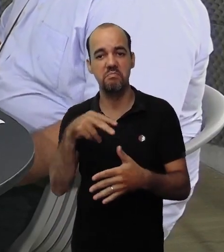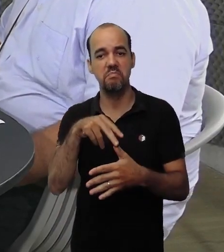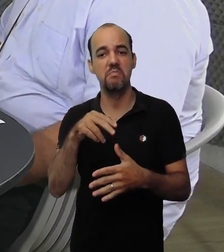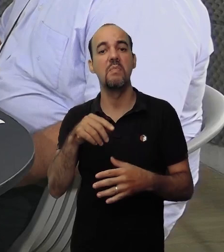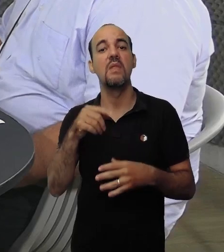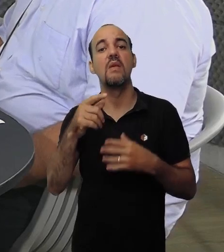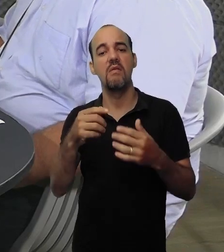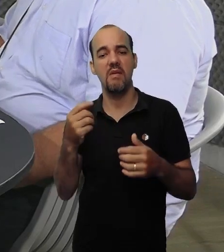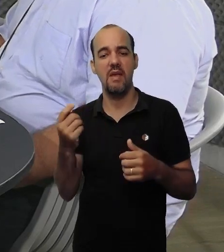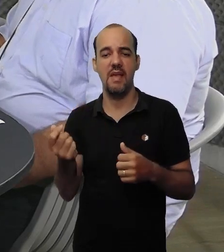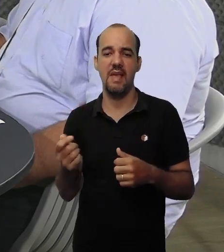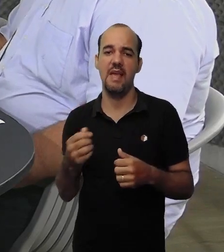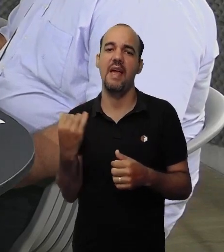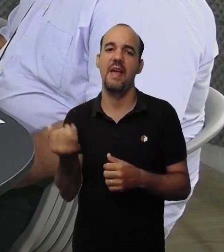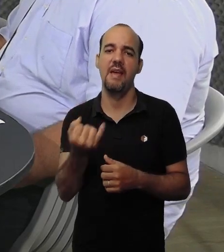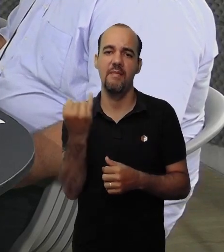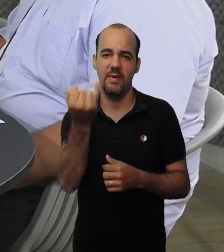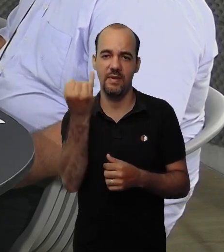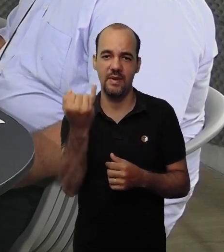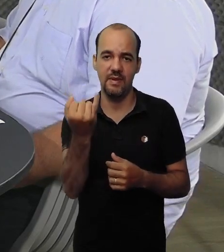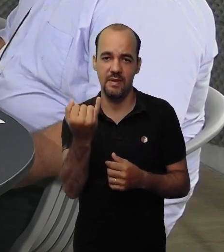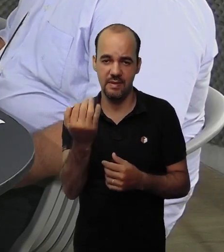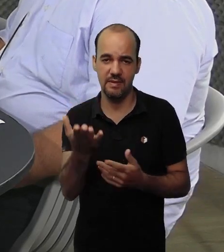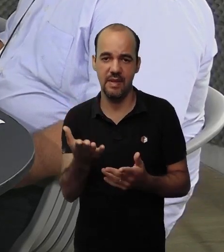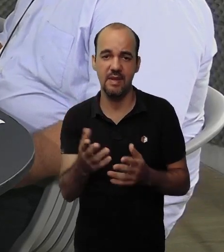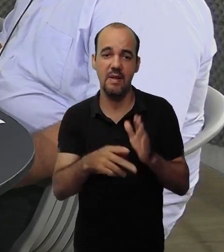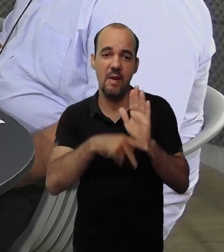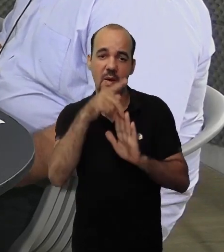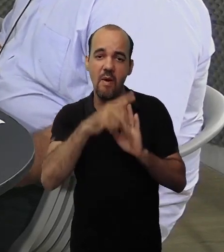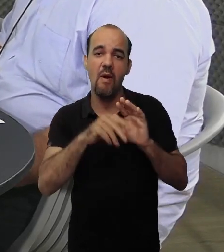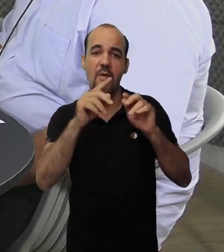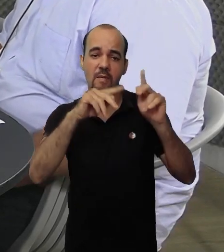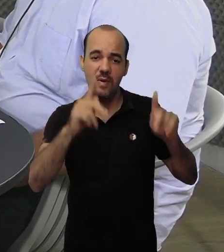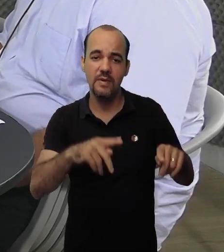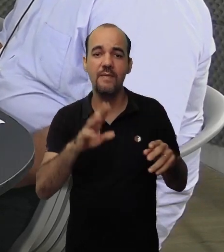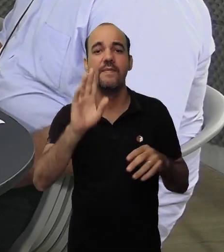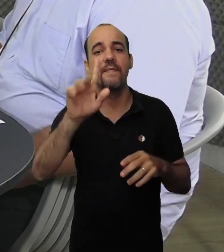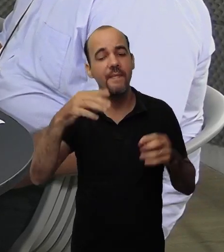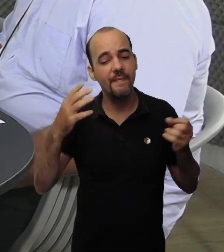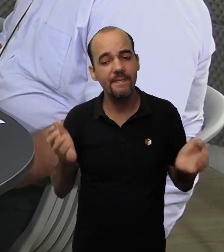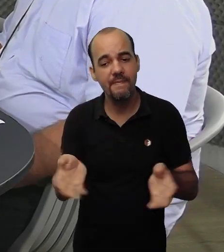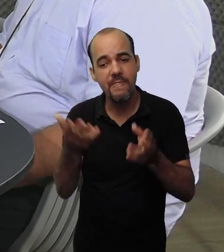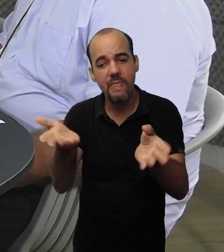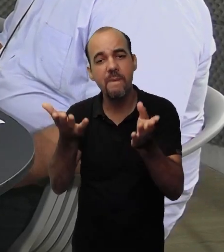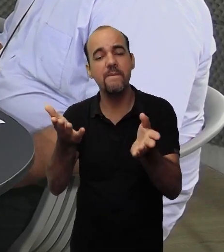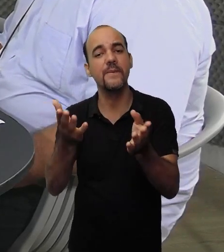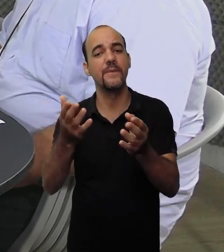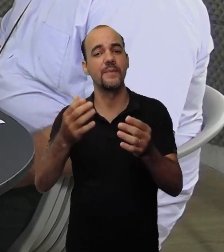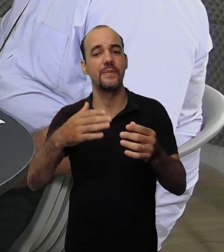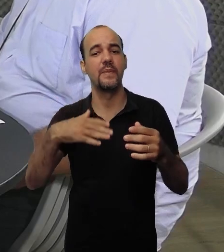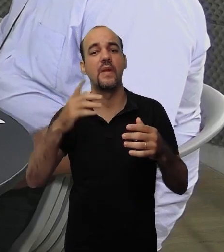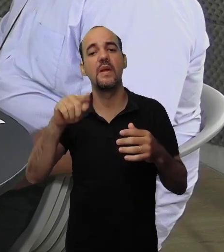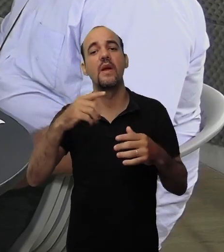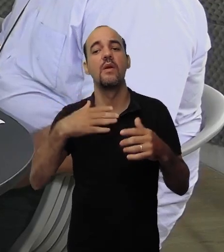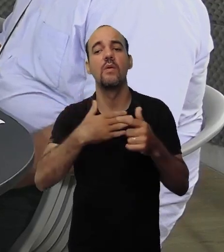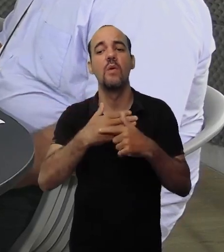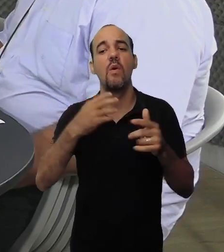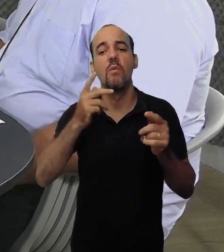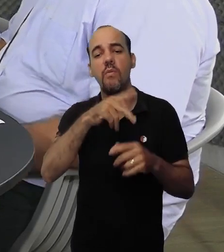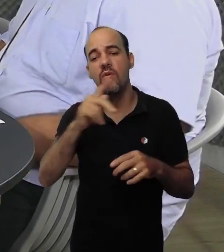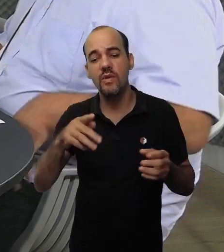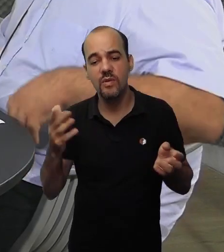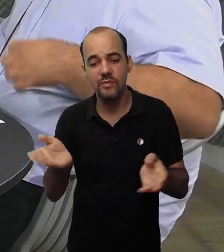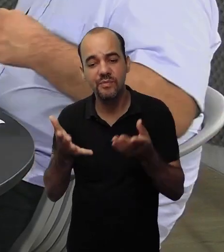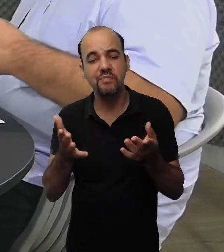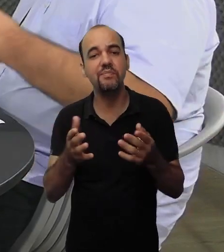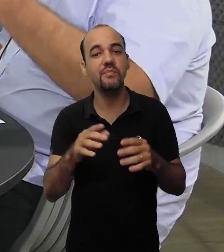gente. Integral vive de projetos, né? Então é isso que a gente quer despertar no professor da gente. O pontapé inicial são as Olimpíadas, porque